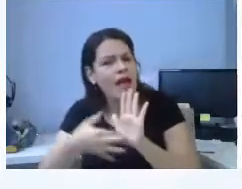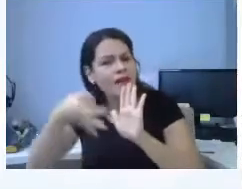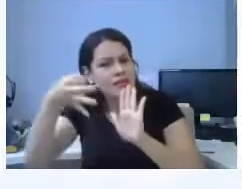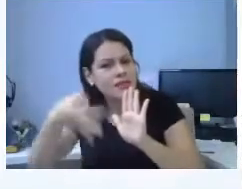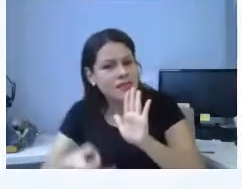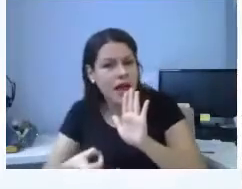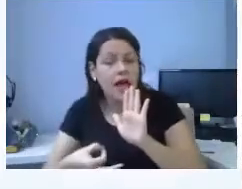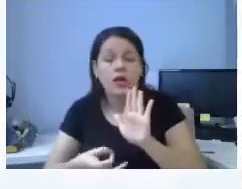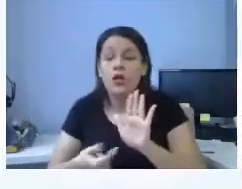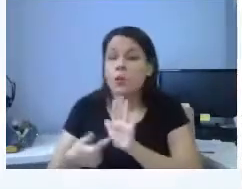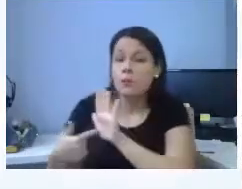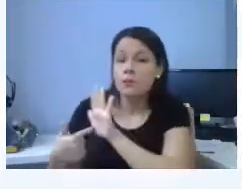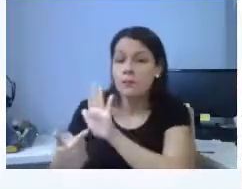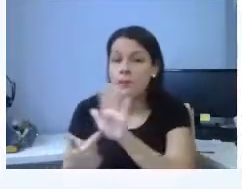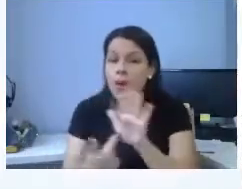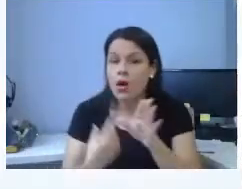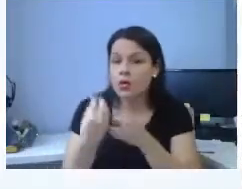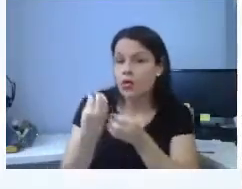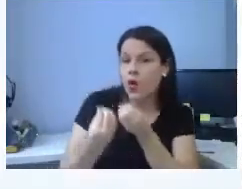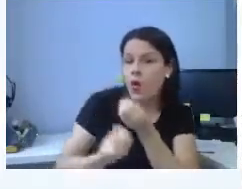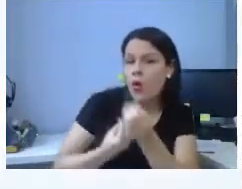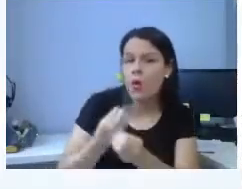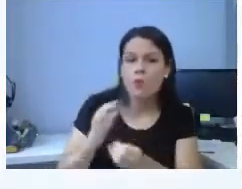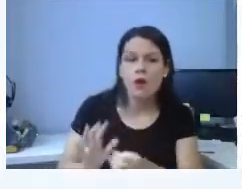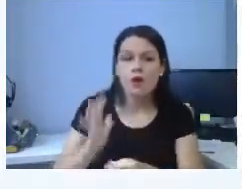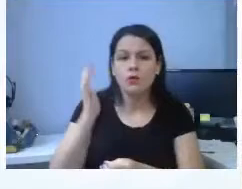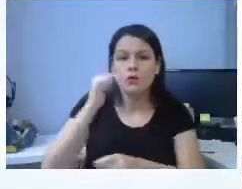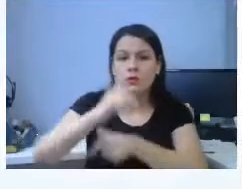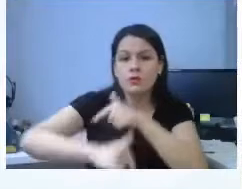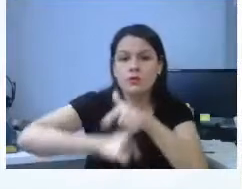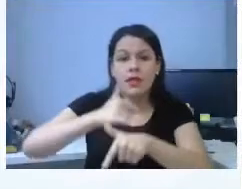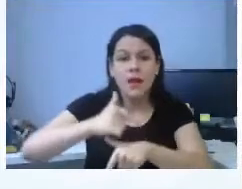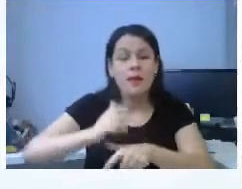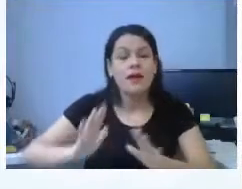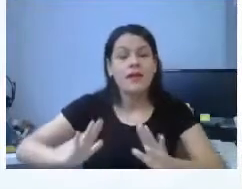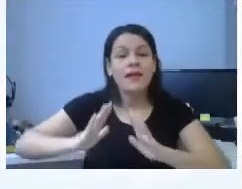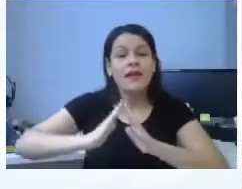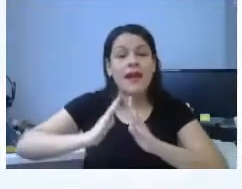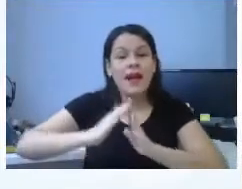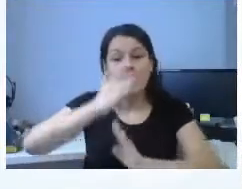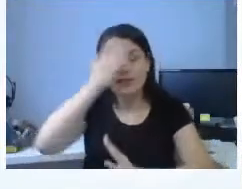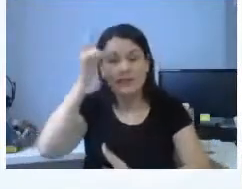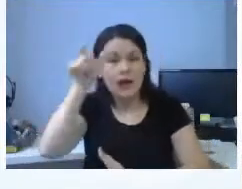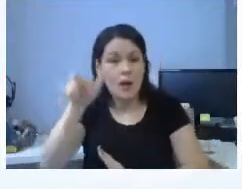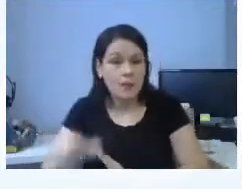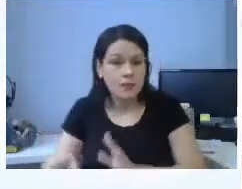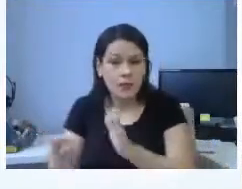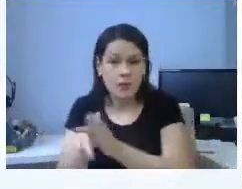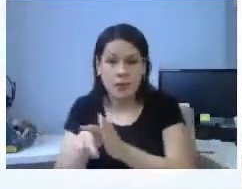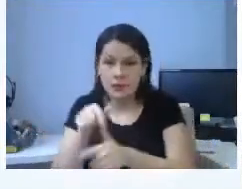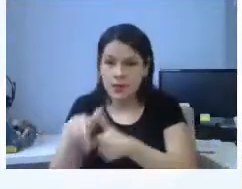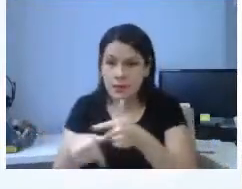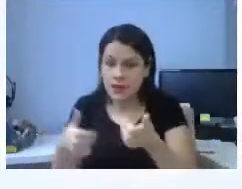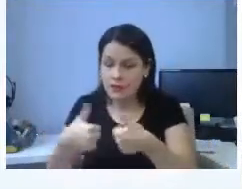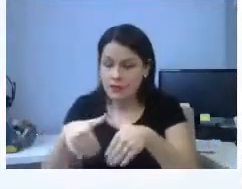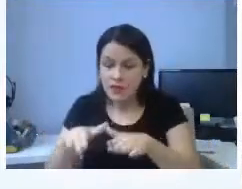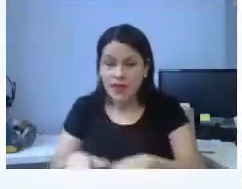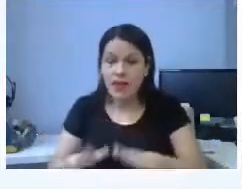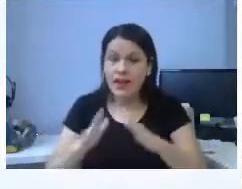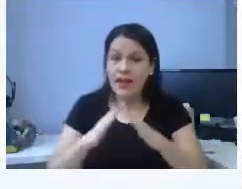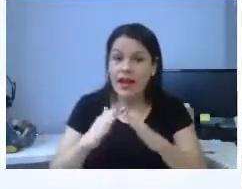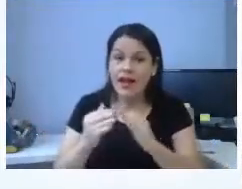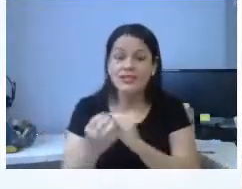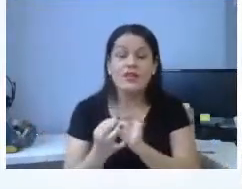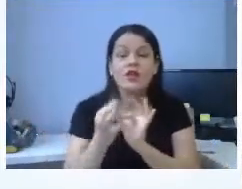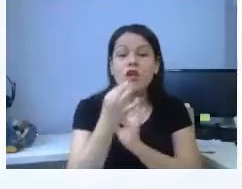passando informes sobre como deve ser o procedimento desse trabalhador que está nesse modelo, fora da